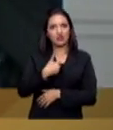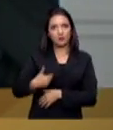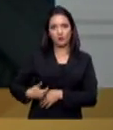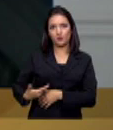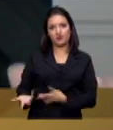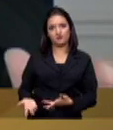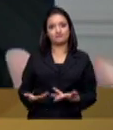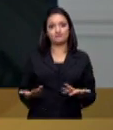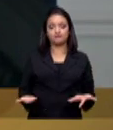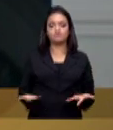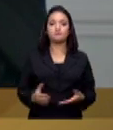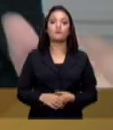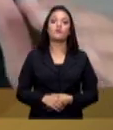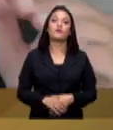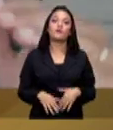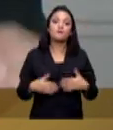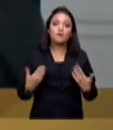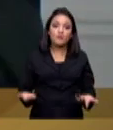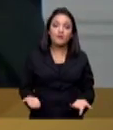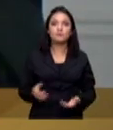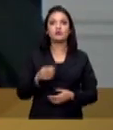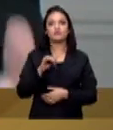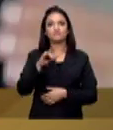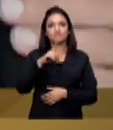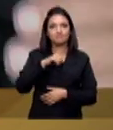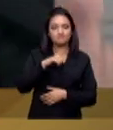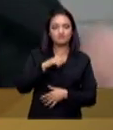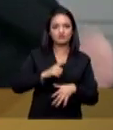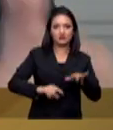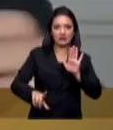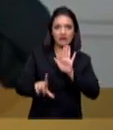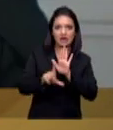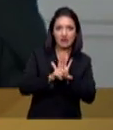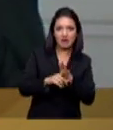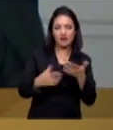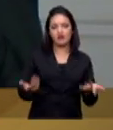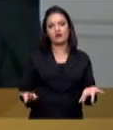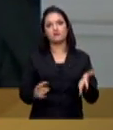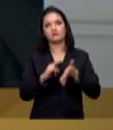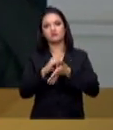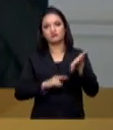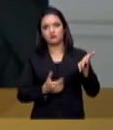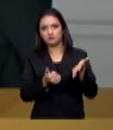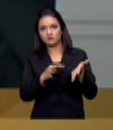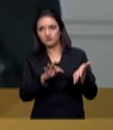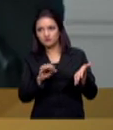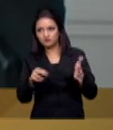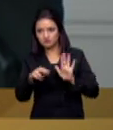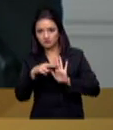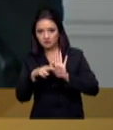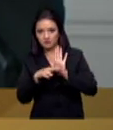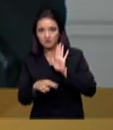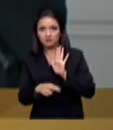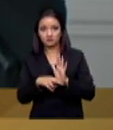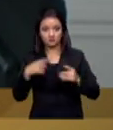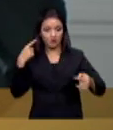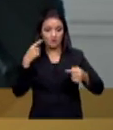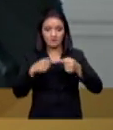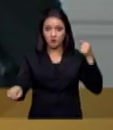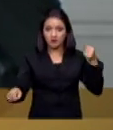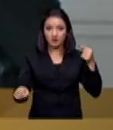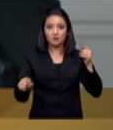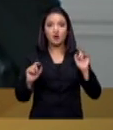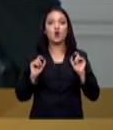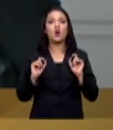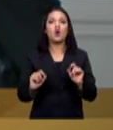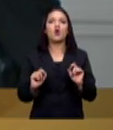na eventualidade de leis, atos normativos, como a presente lei, que proíbam ou reduzam a possibilidade de concessão